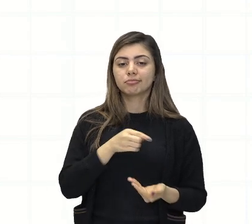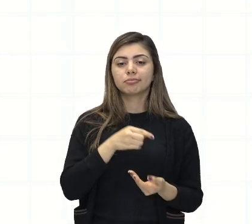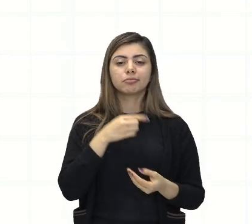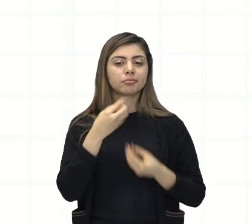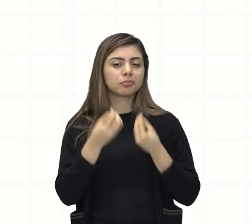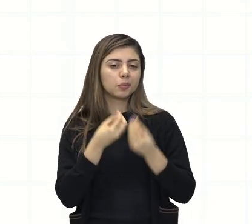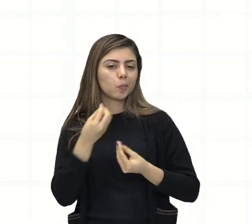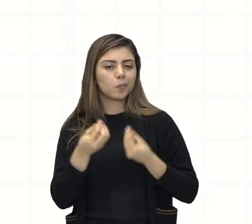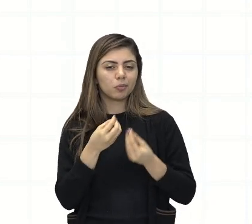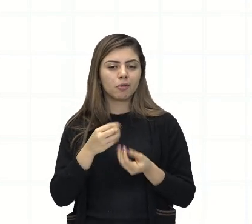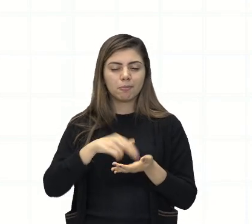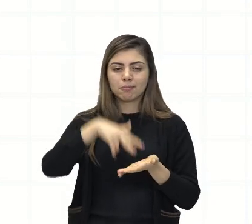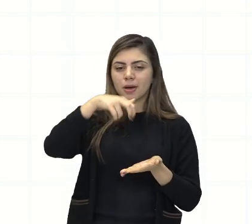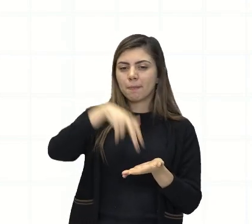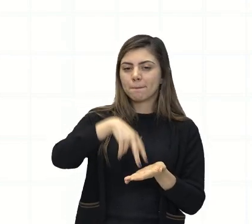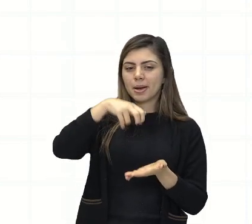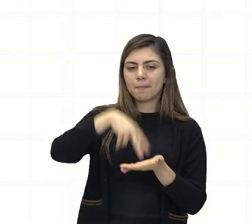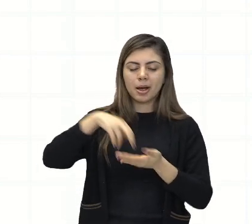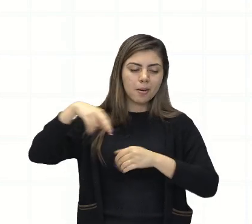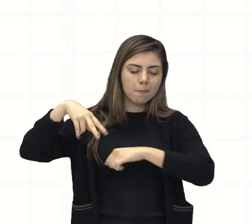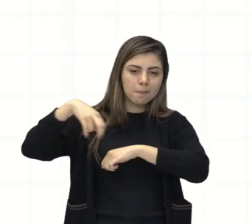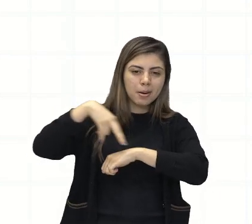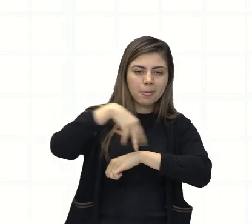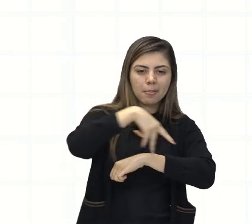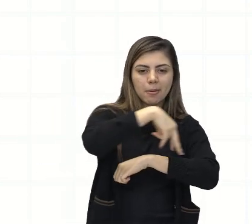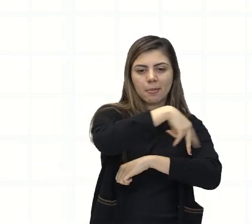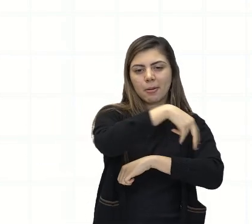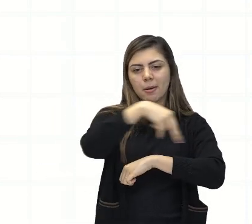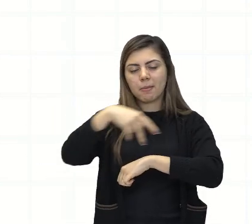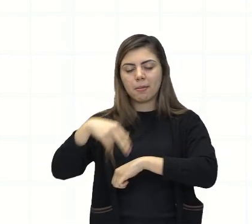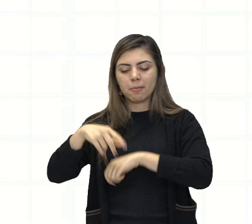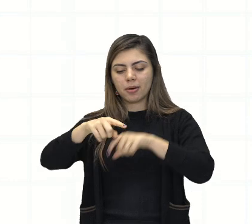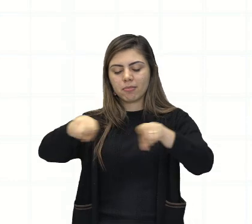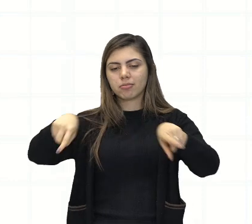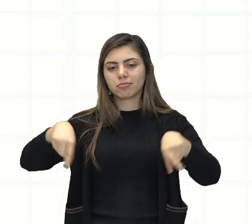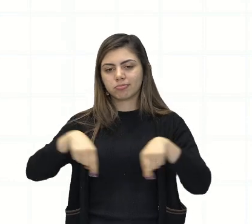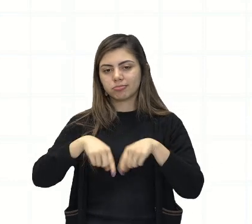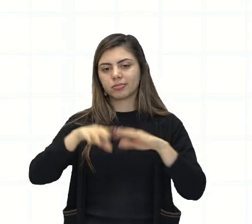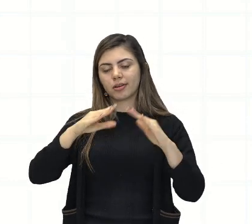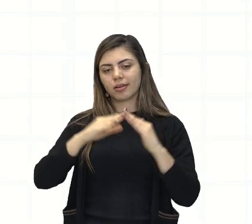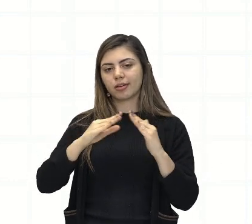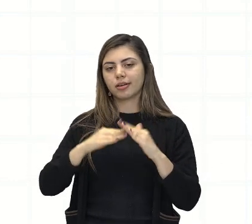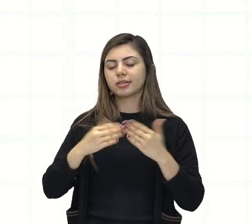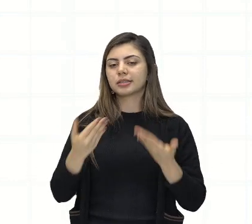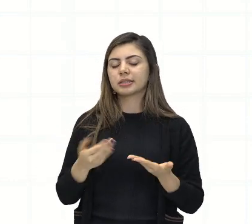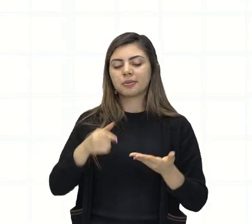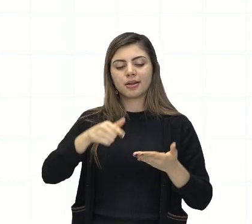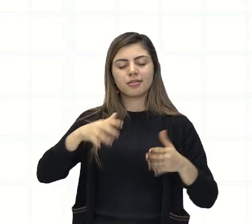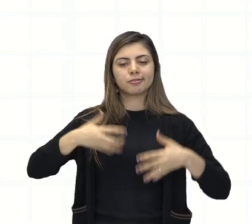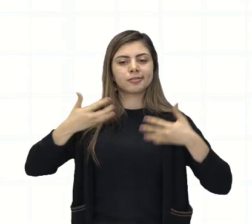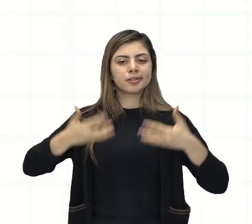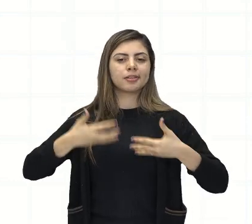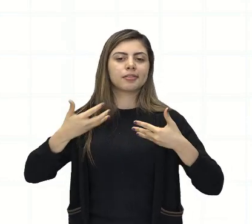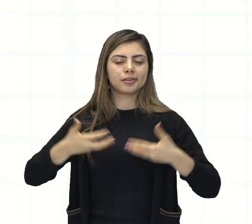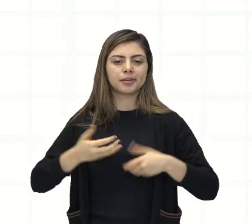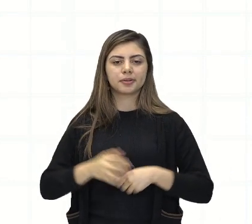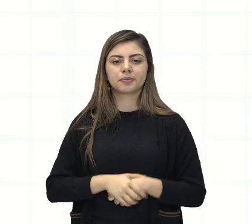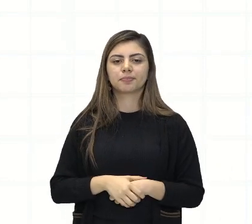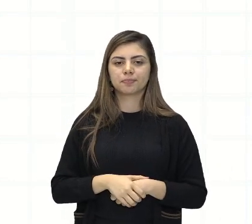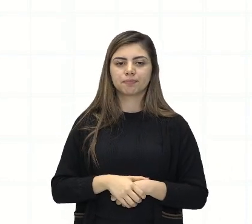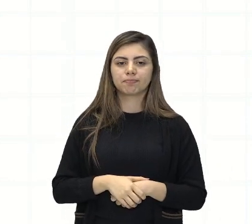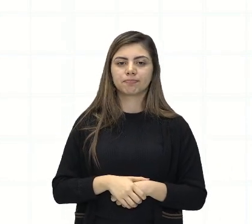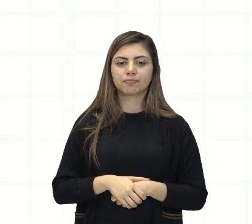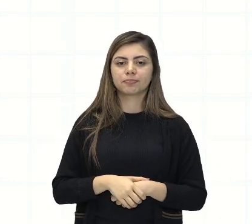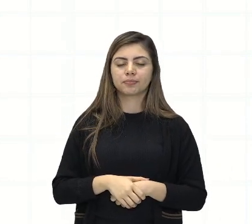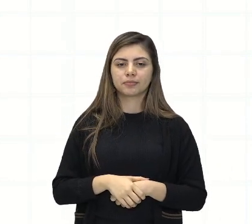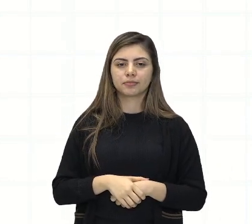vira, pular e correr por casa e quintal. Era uma menina quieta, mas com o arco-íris ela se animou. Na sequência a gente